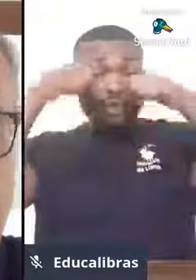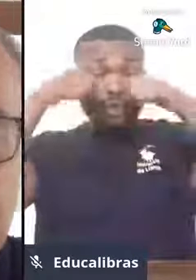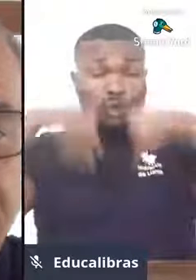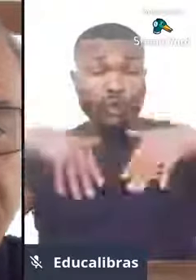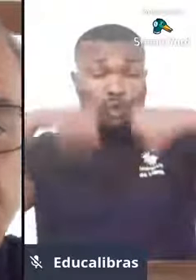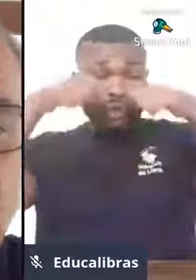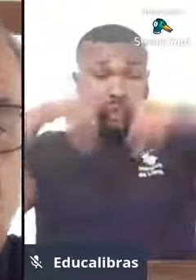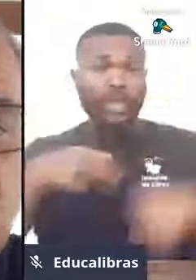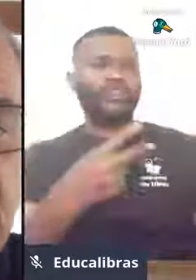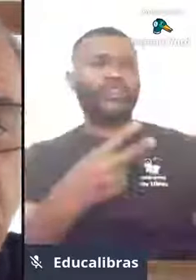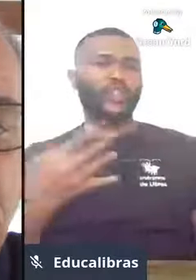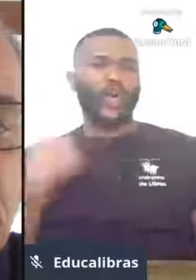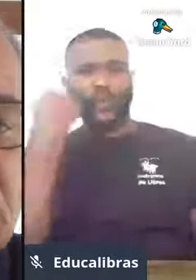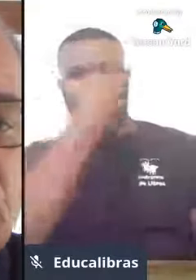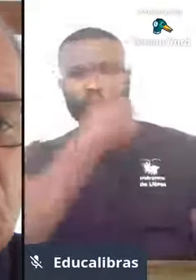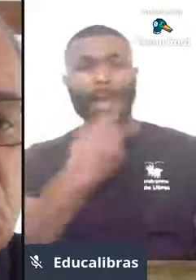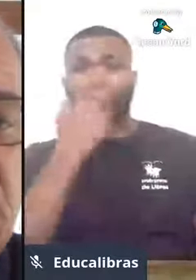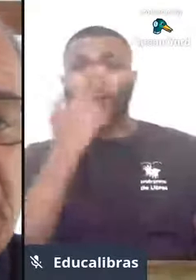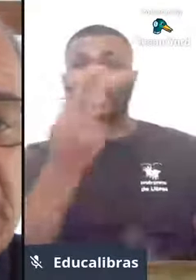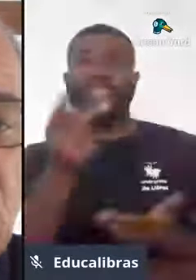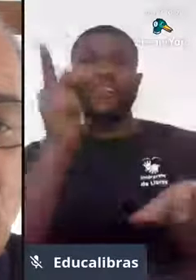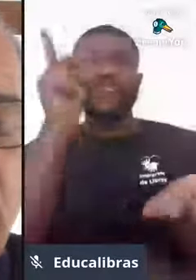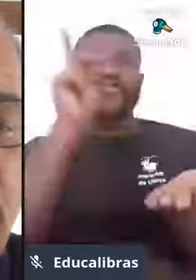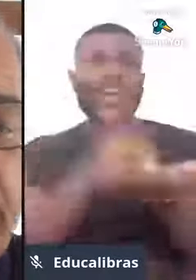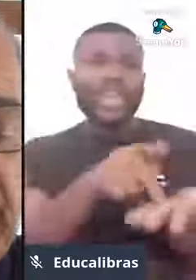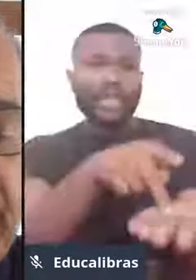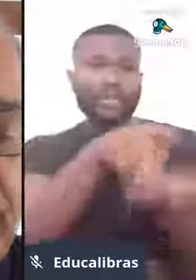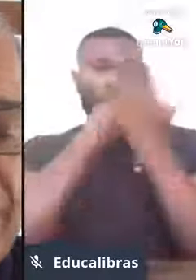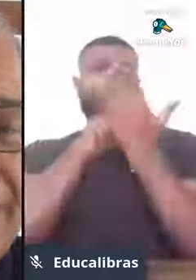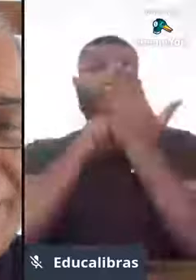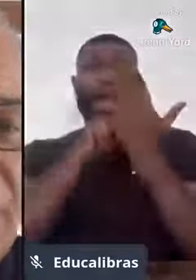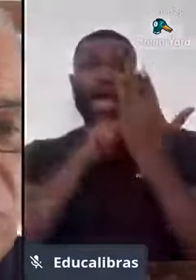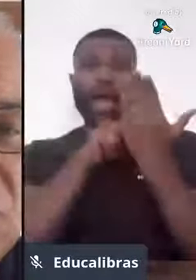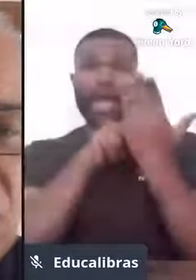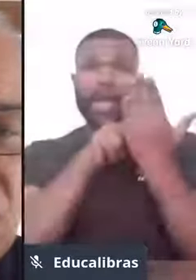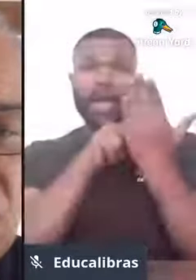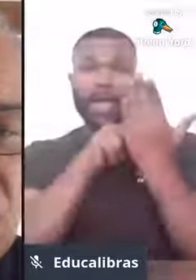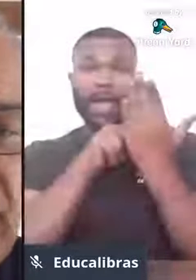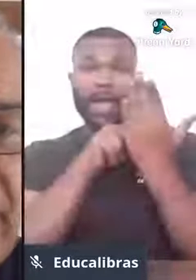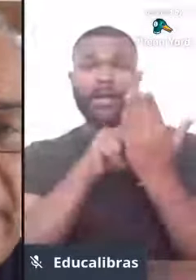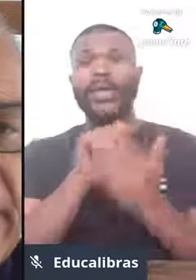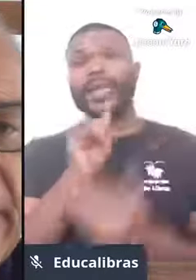sua cara. Não pode as pessoas ficarem com paliativos,